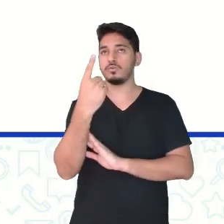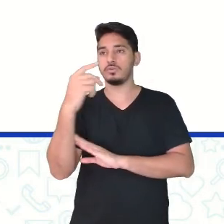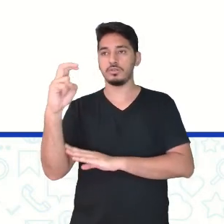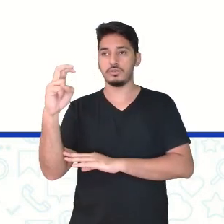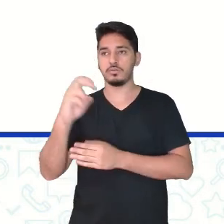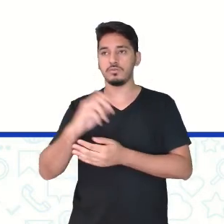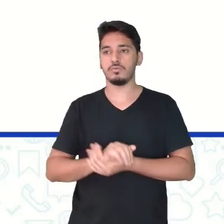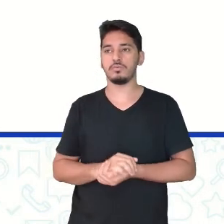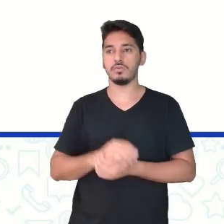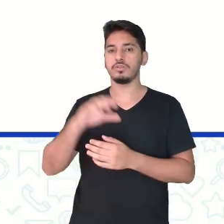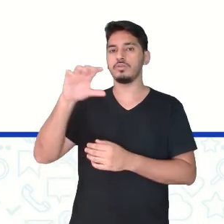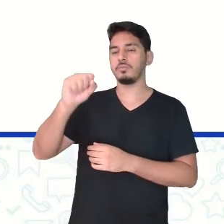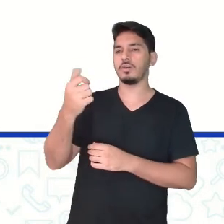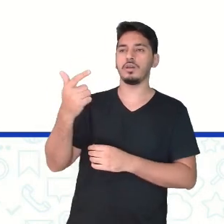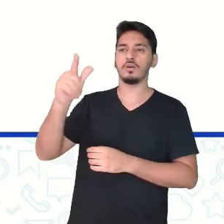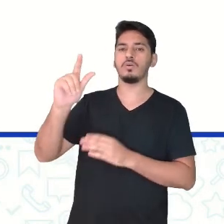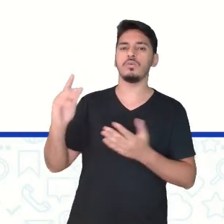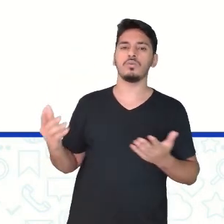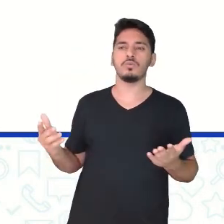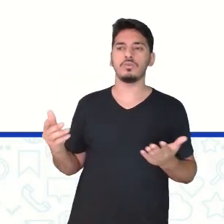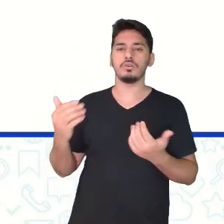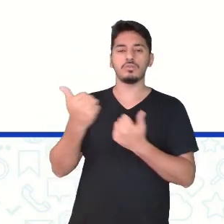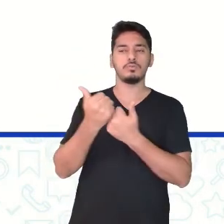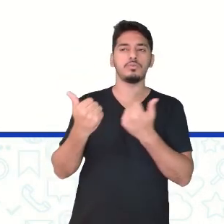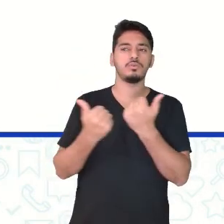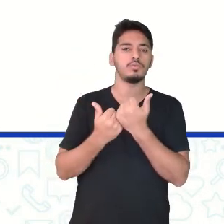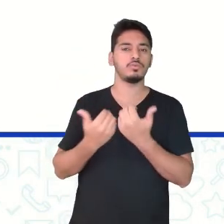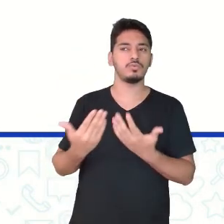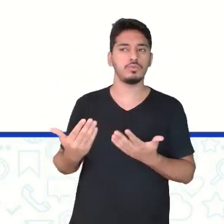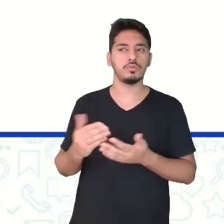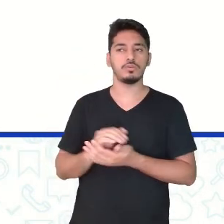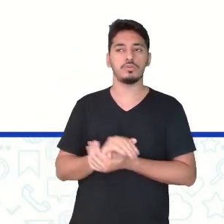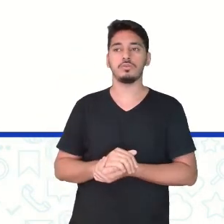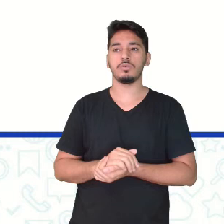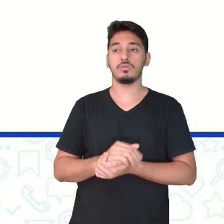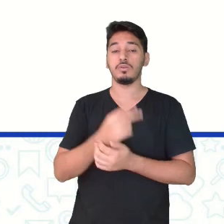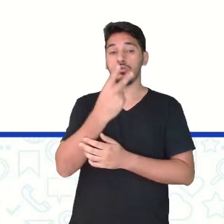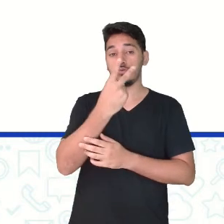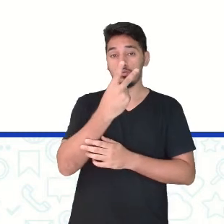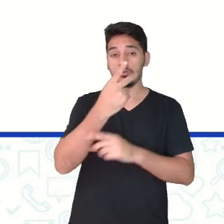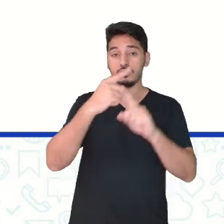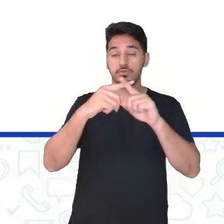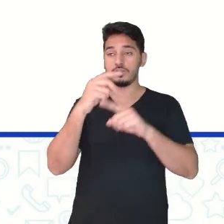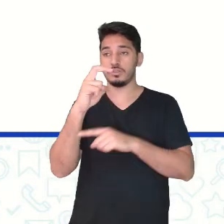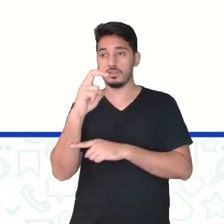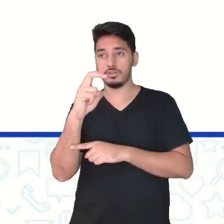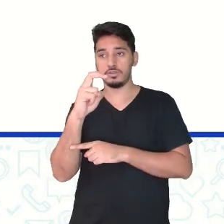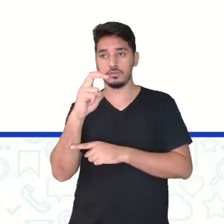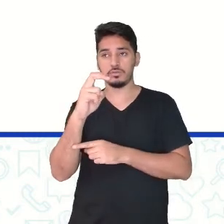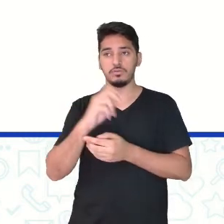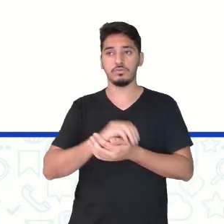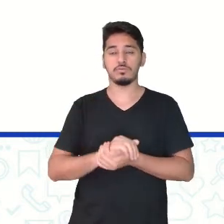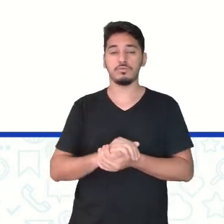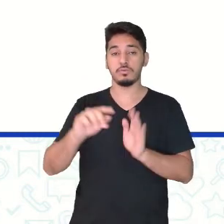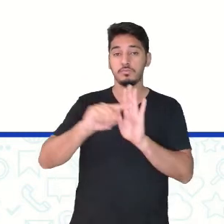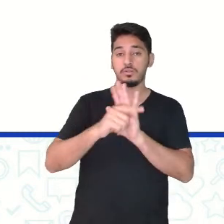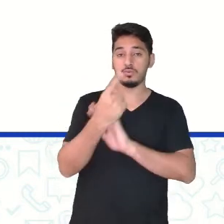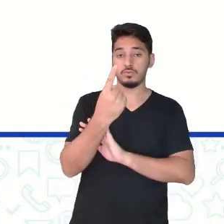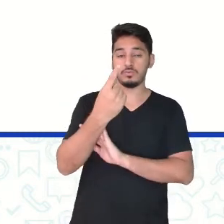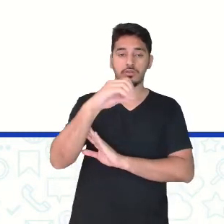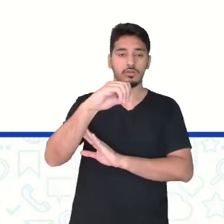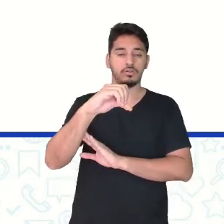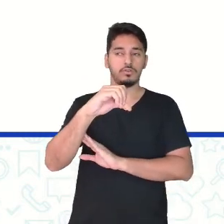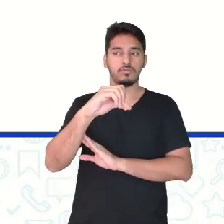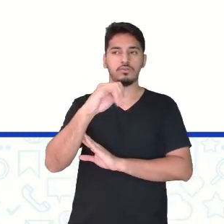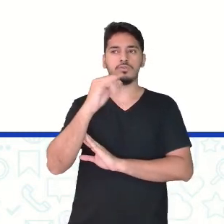5. E se eu pegar outra, ó, substituir nos outros, ó, 2 vezes 5, a figura 5, menos 1, dá